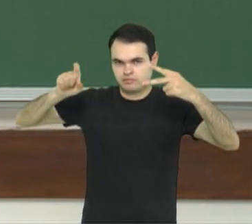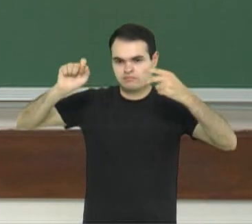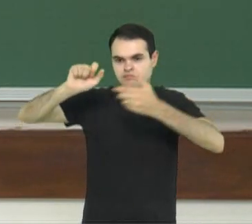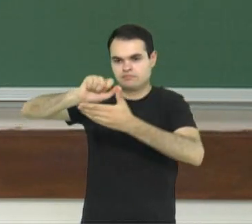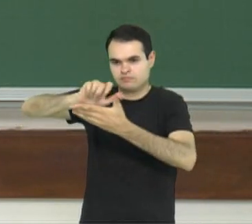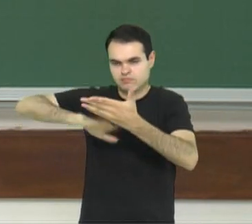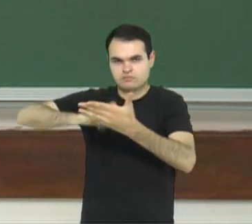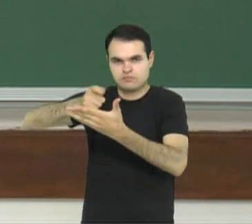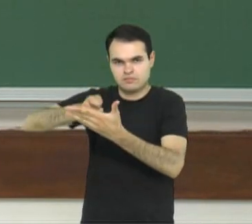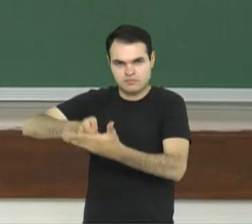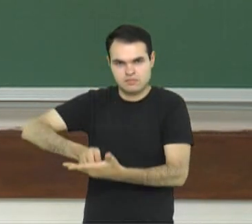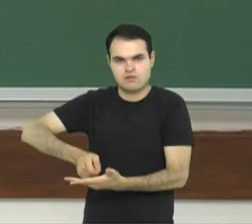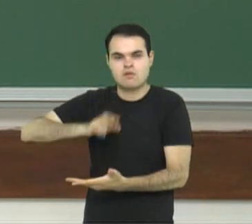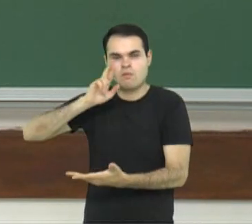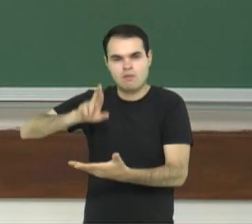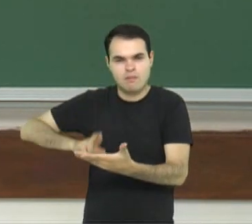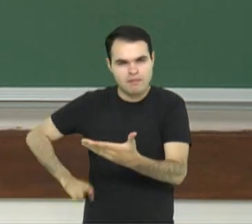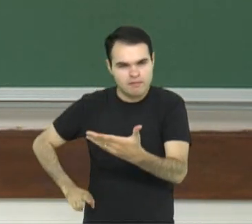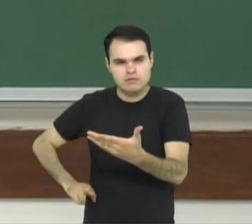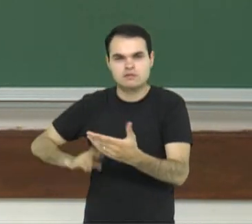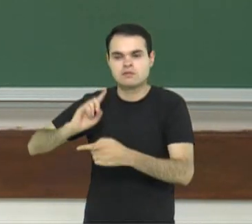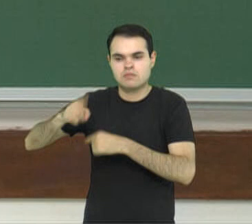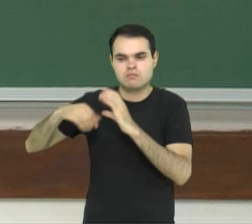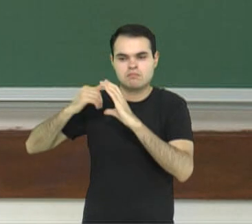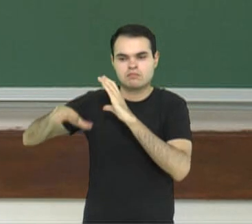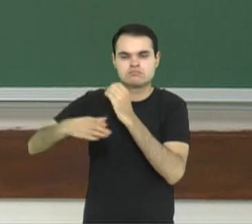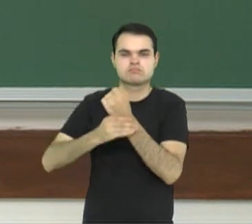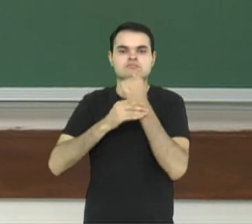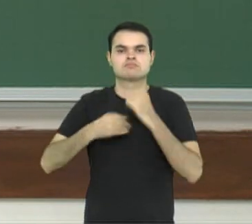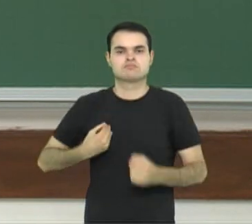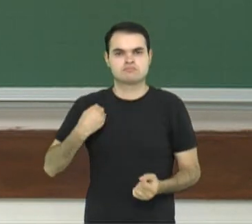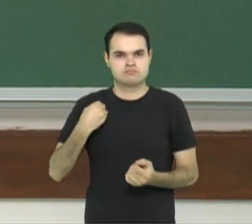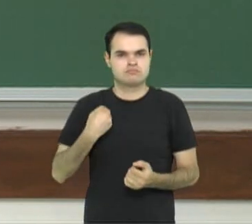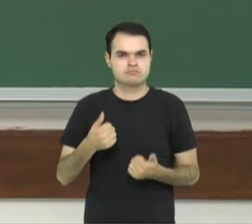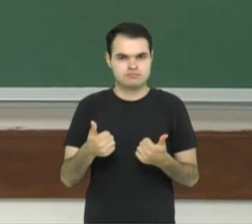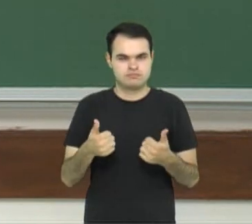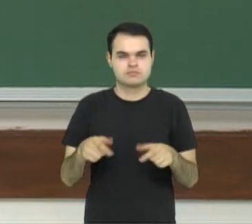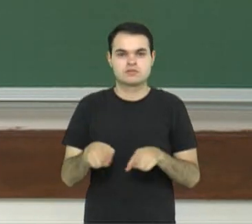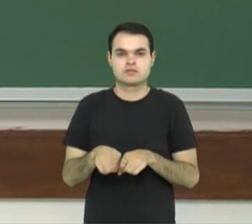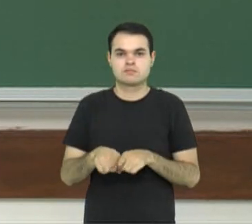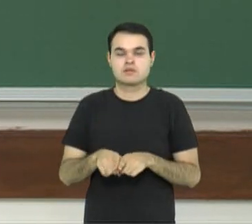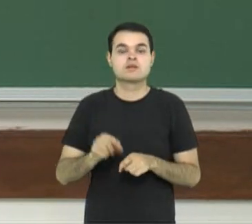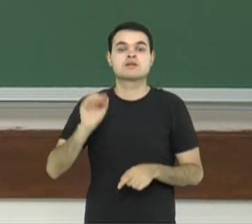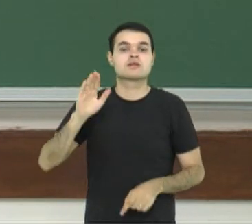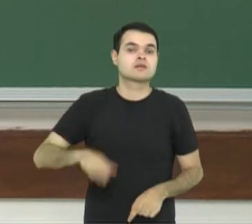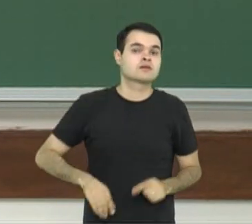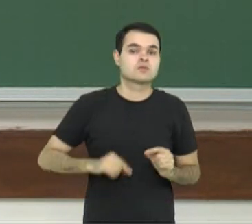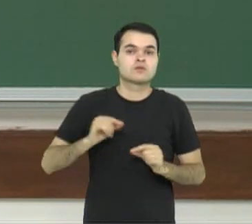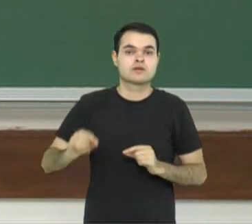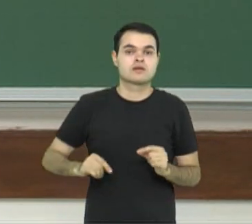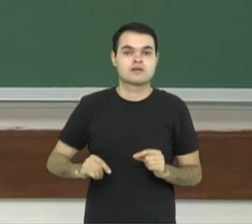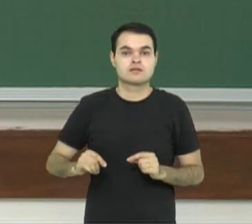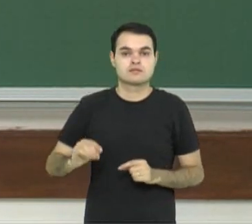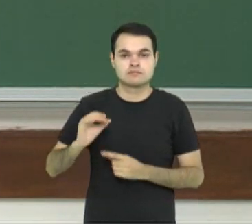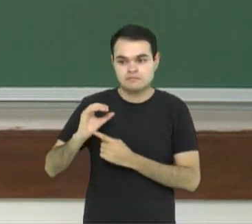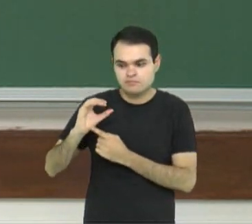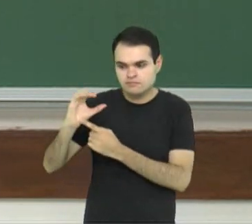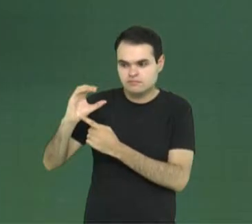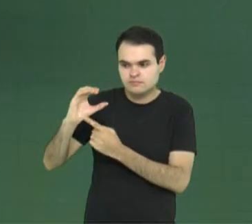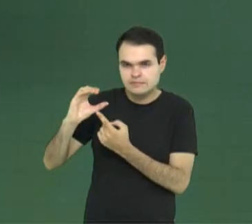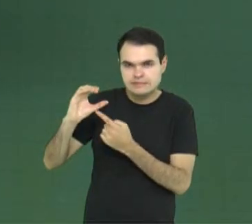atividade obrigatória, realizar a atividade e enviar e garantir a sua frequência. E quem assinalou aqui? A